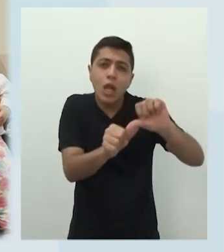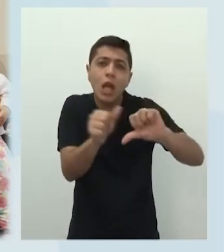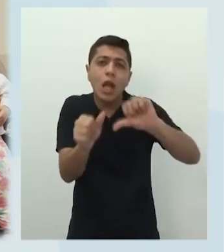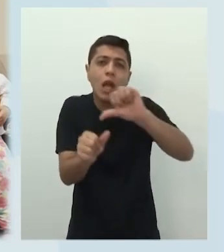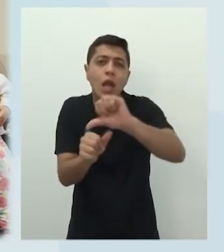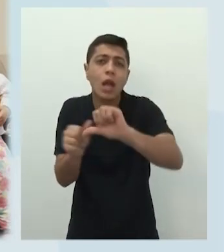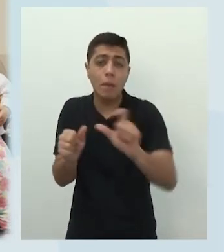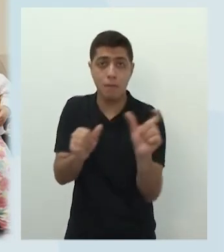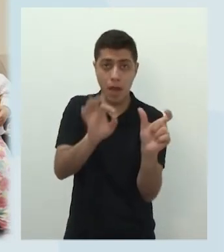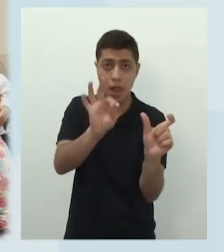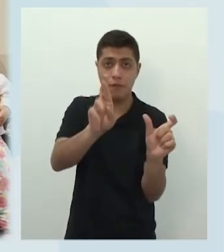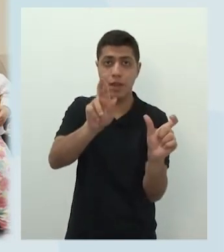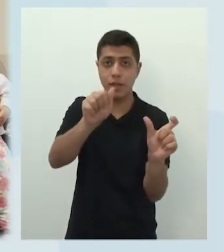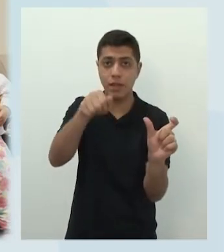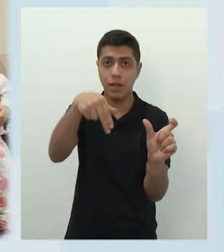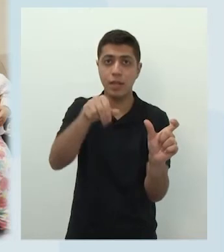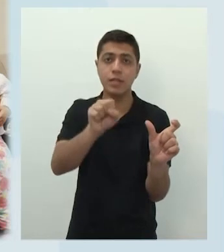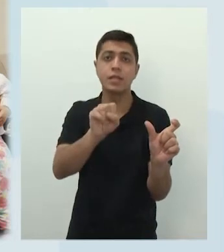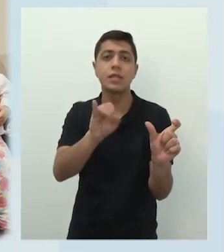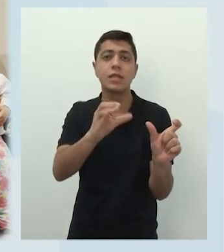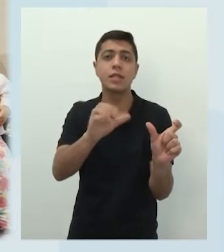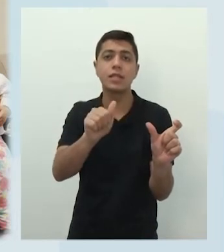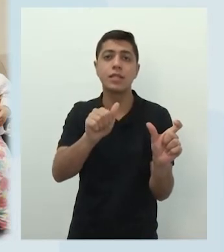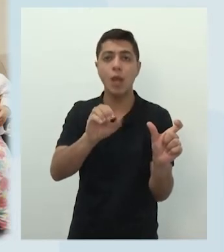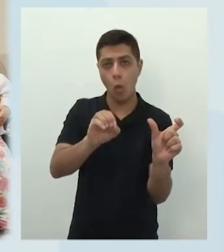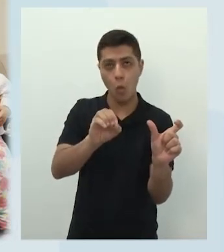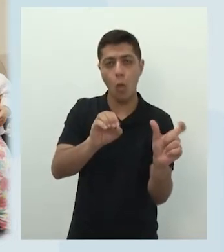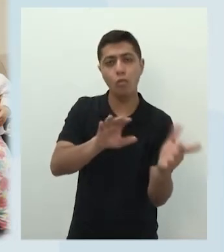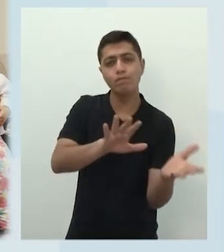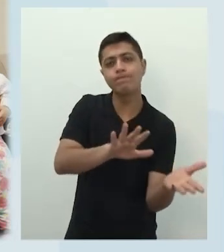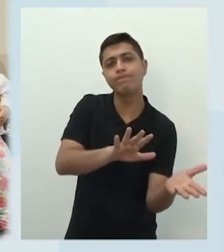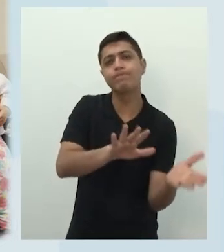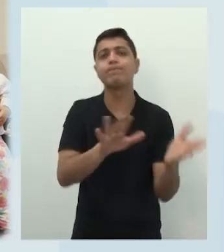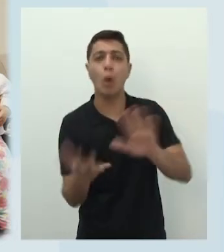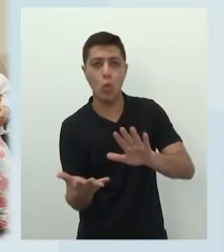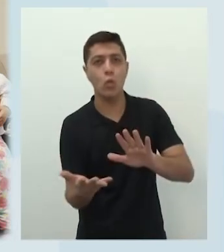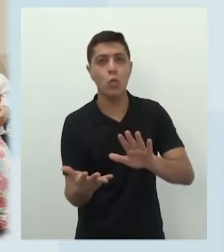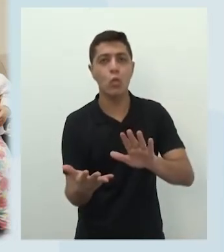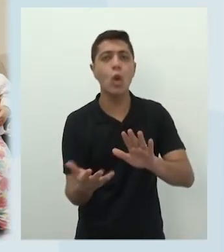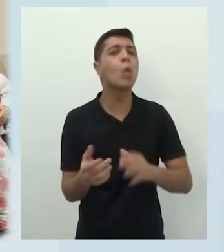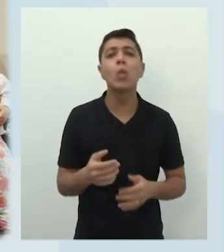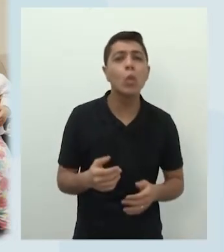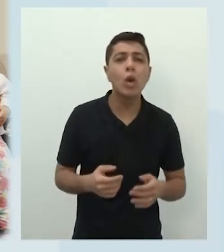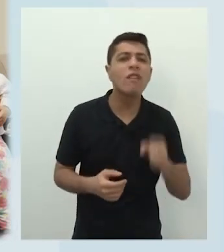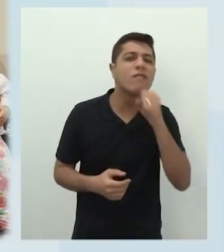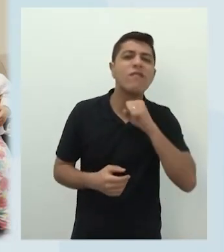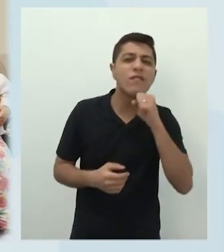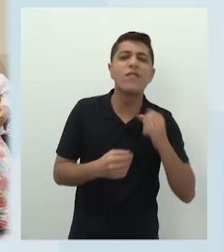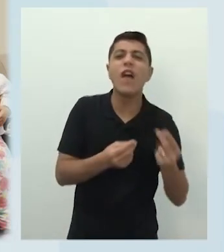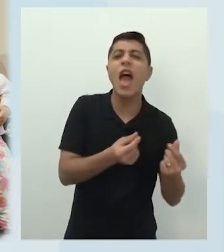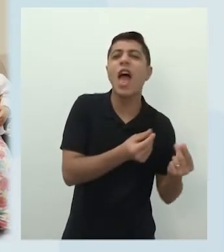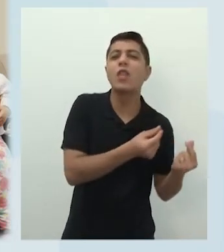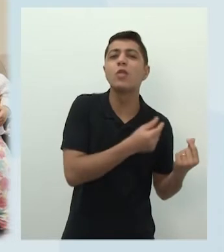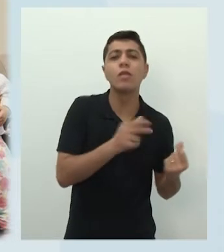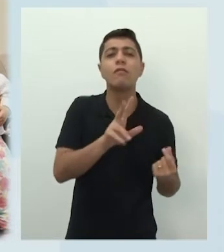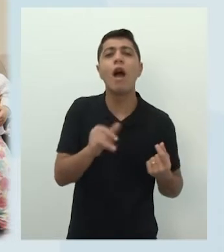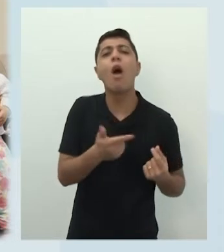assim dimerizada, que o velho vai substituindo o novo. É uma transição meio abrupta, né? Está